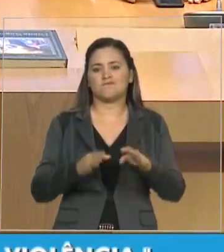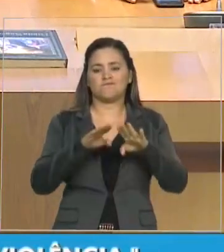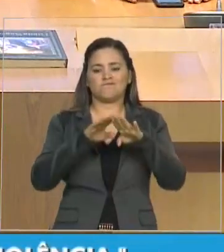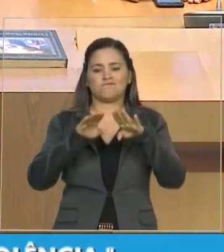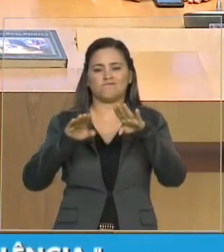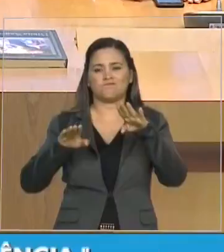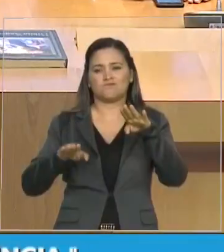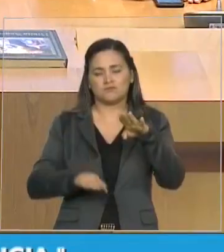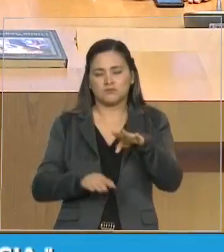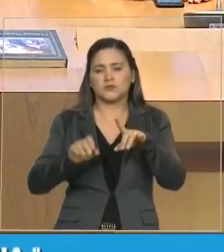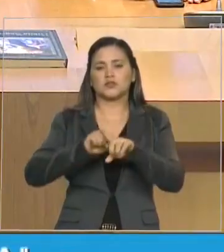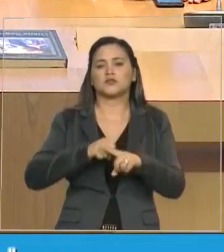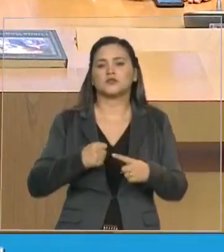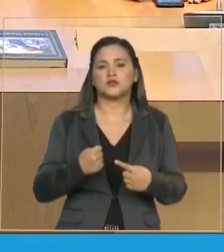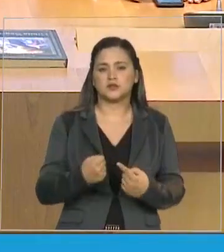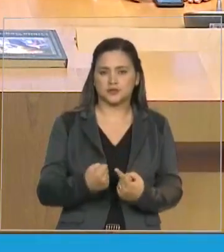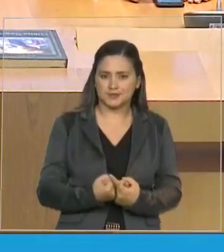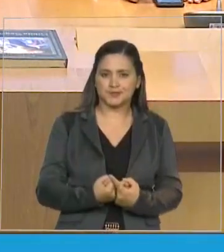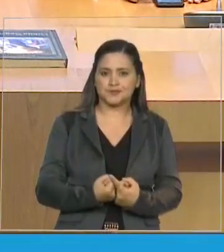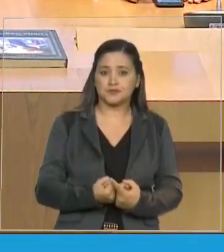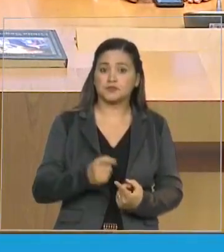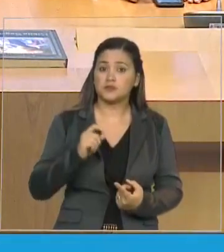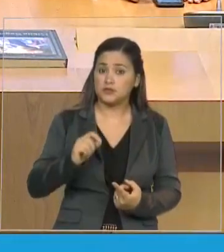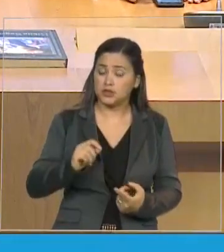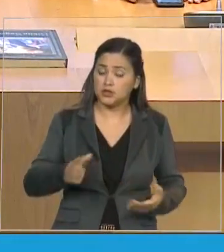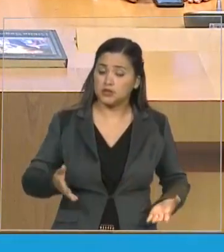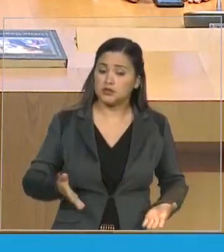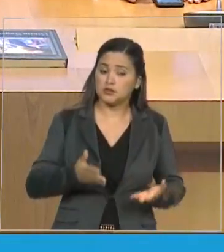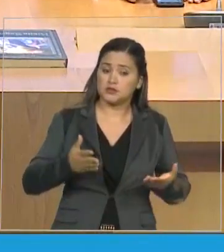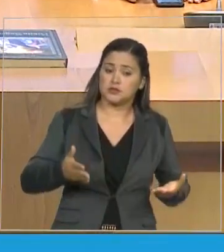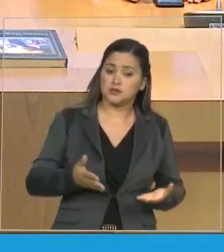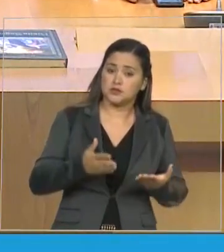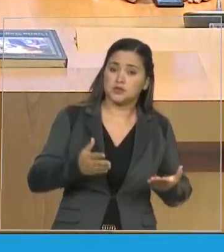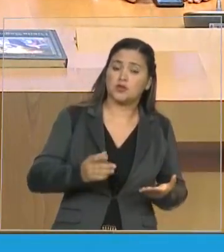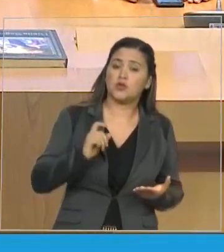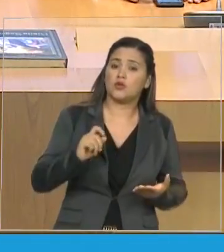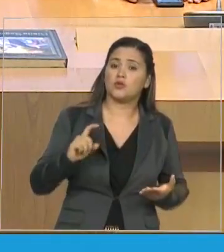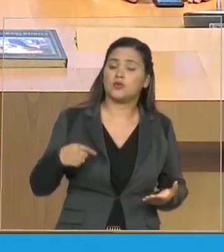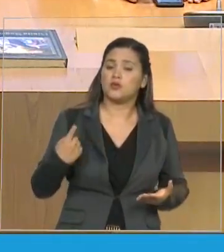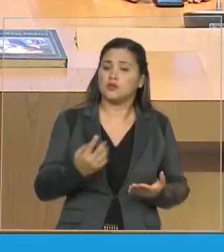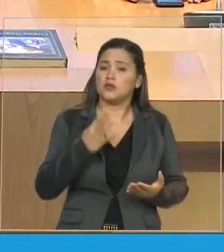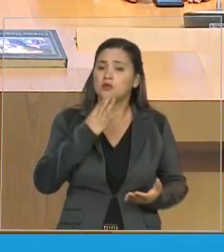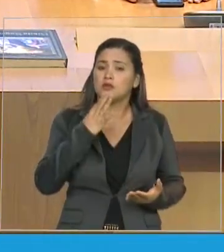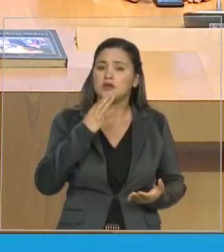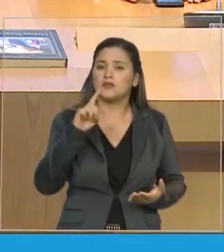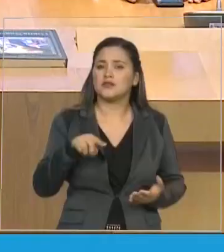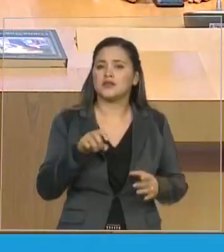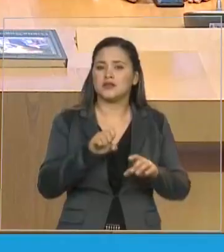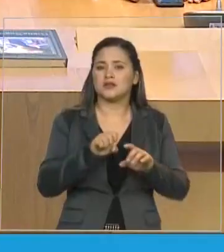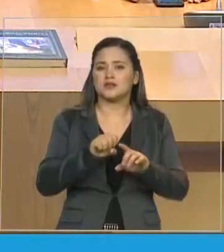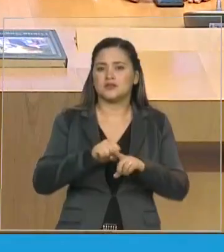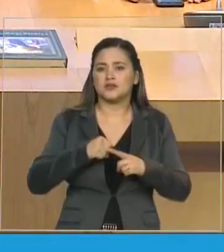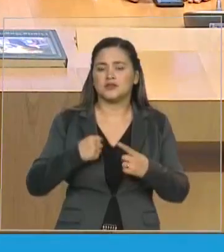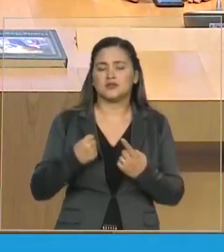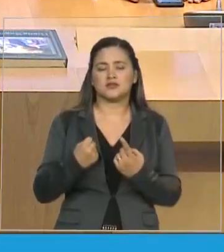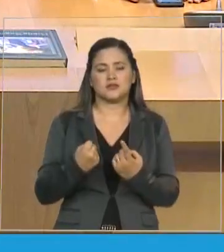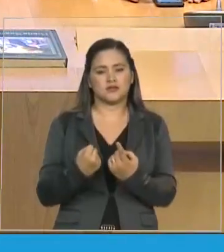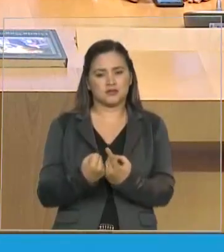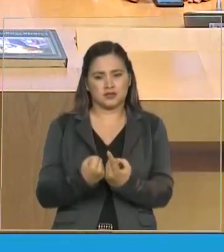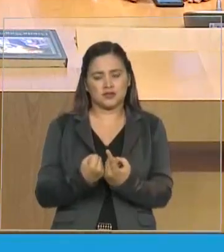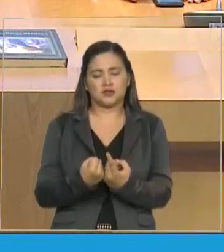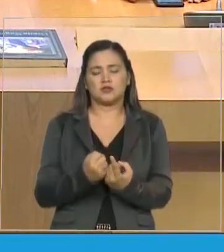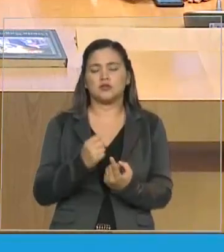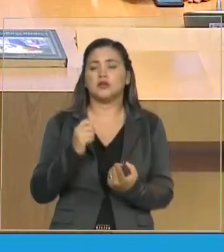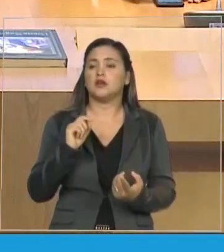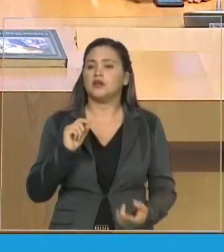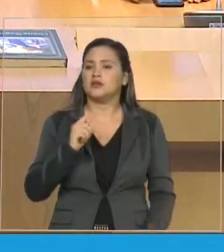que propicia o que nós conhecemos como um sintoma de uma sociedade que enfrenta